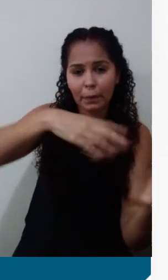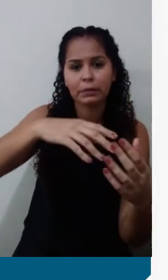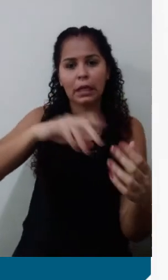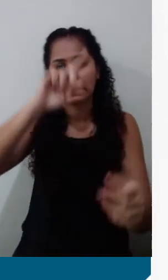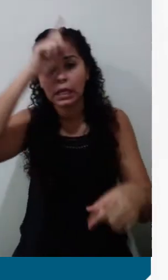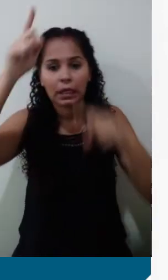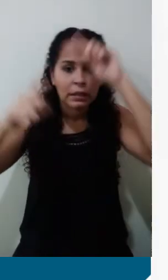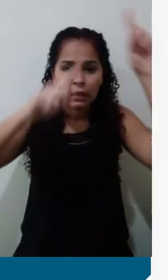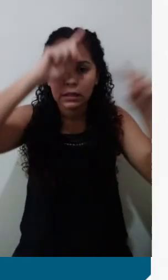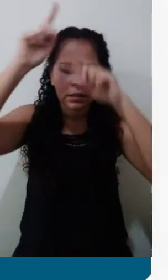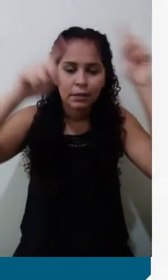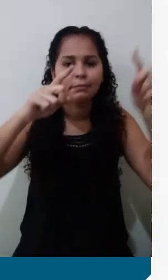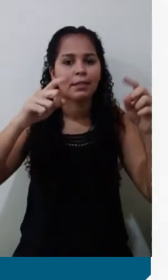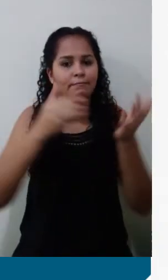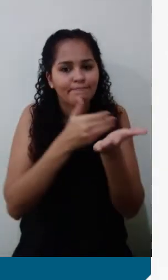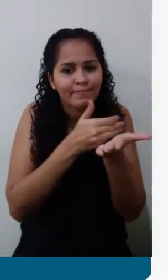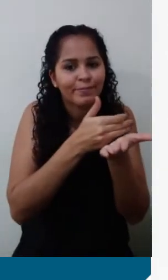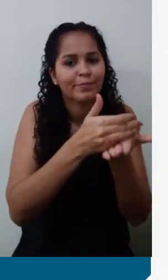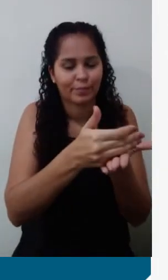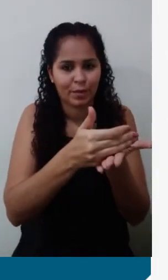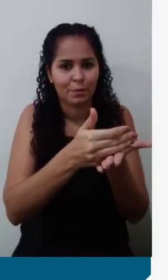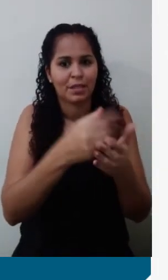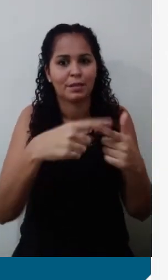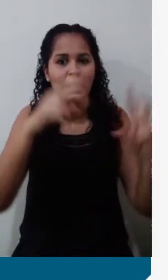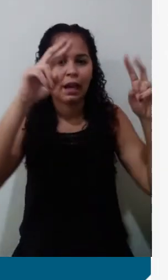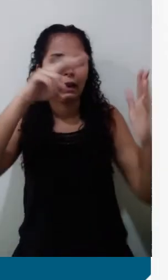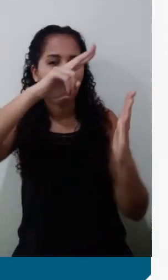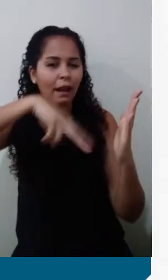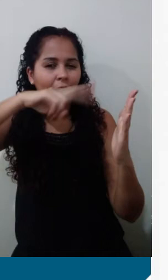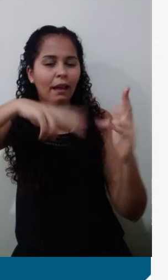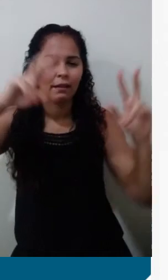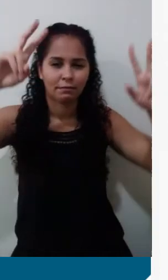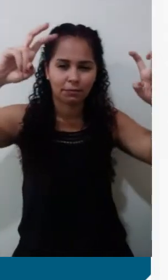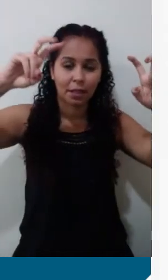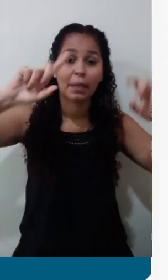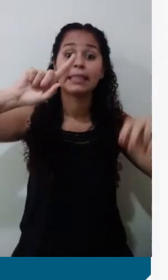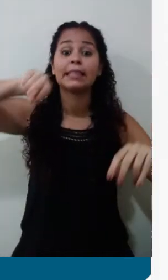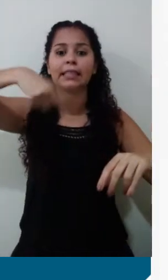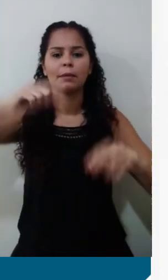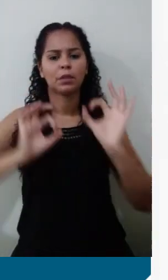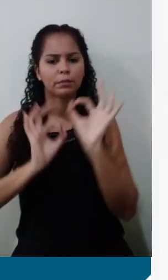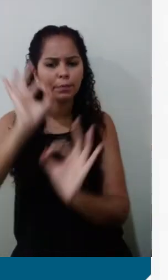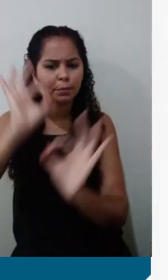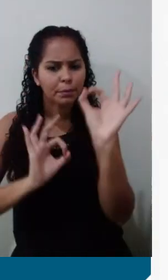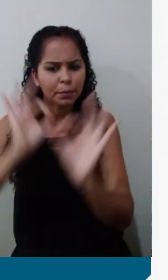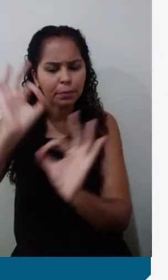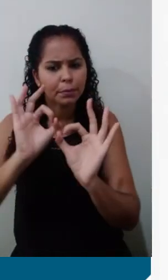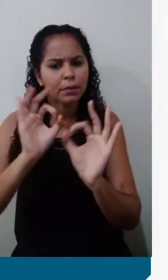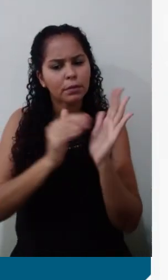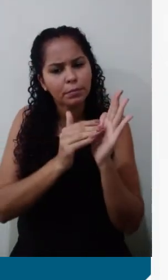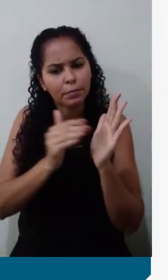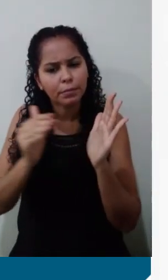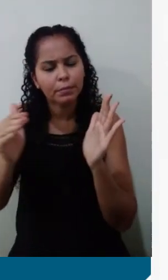aquela explosão que surge no primeiro momento, assim que a gente lê o tema, depois que a gente vai organizando até